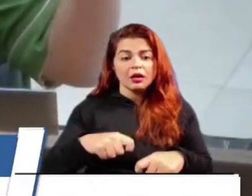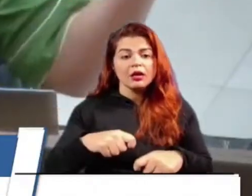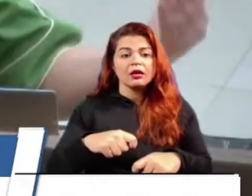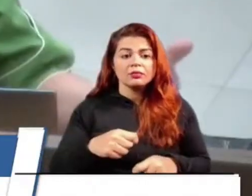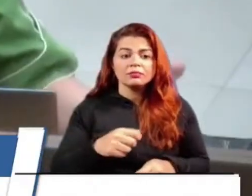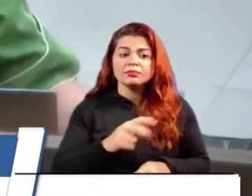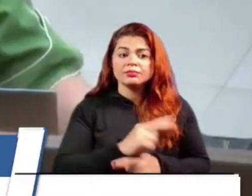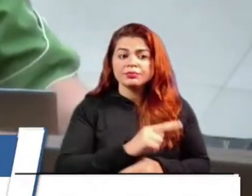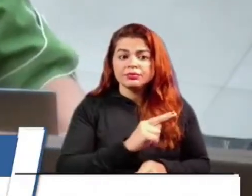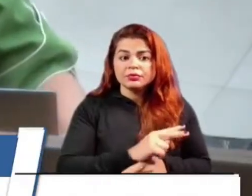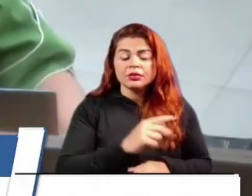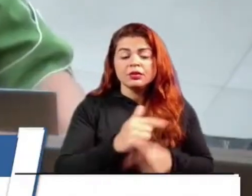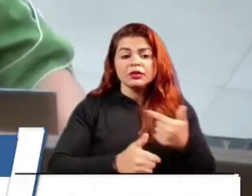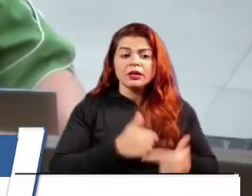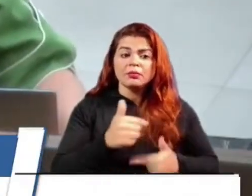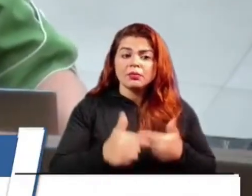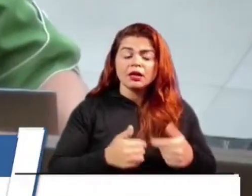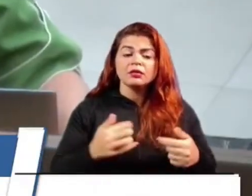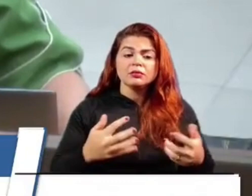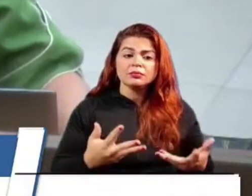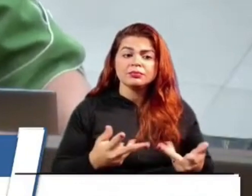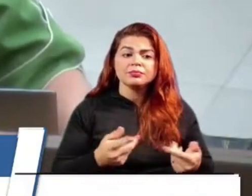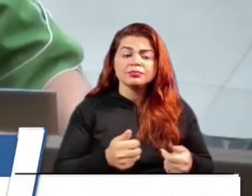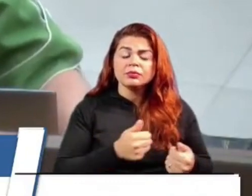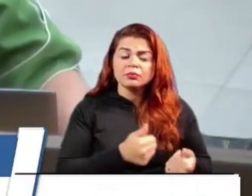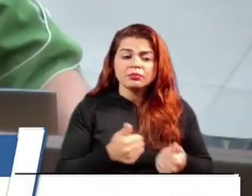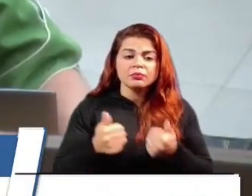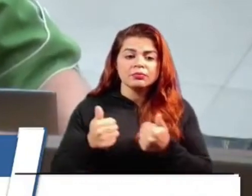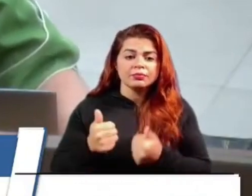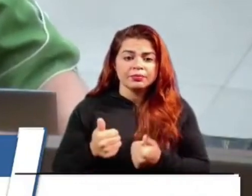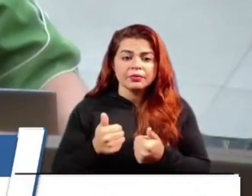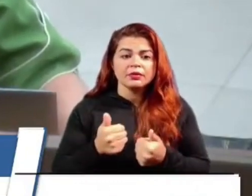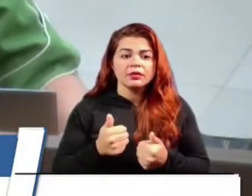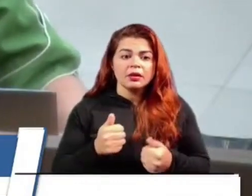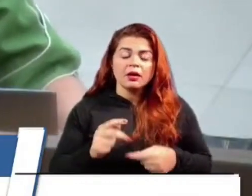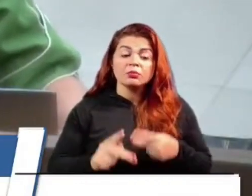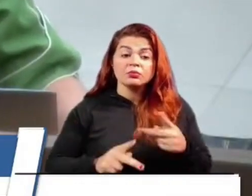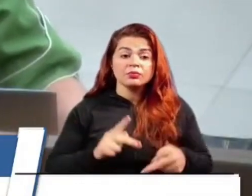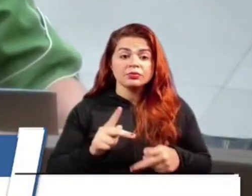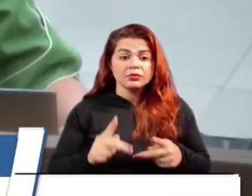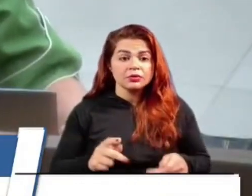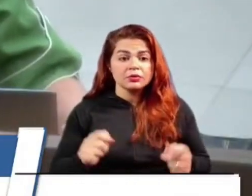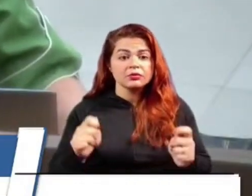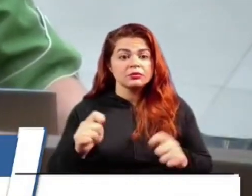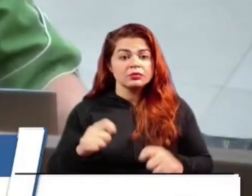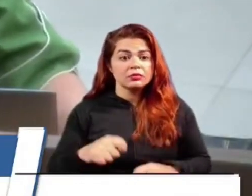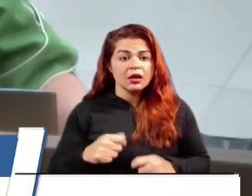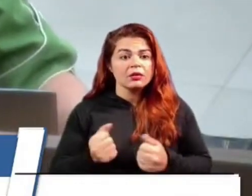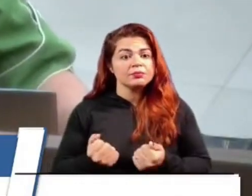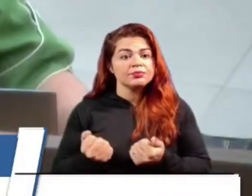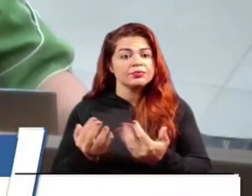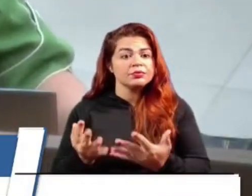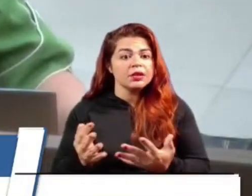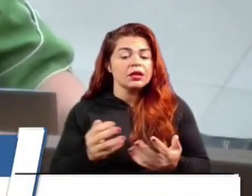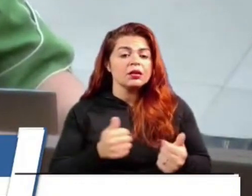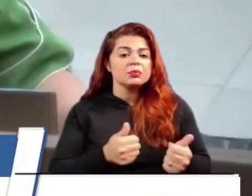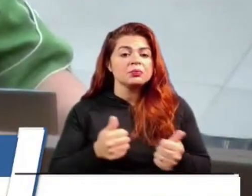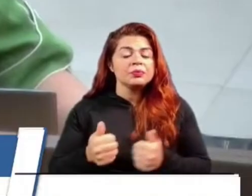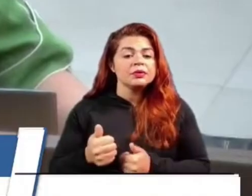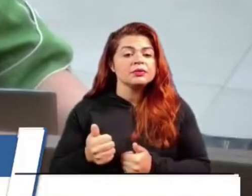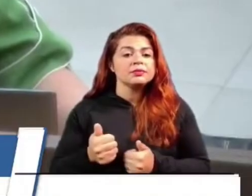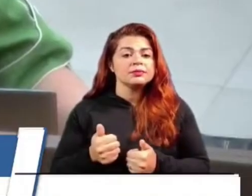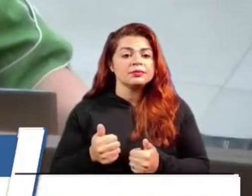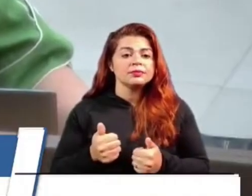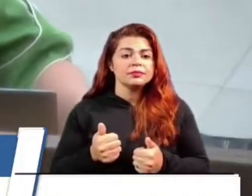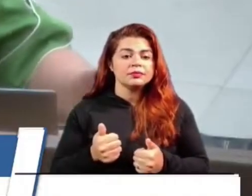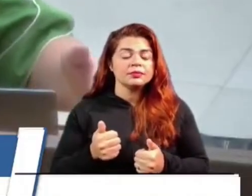com excelência, né, para que a população tenha aí uma boa entrega de trabalho, e a gente precisa hoje